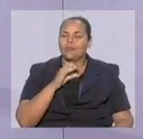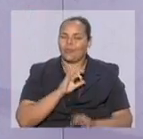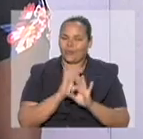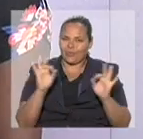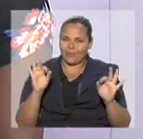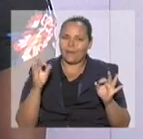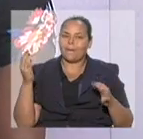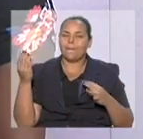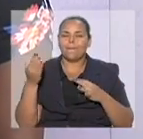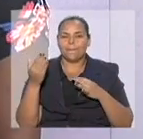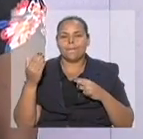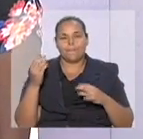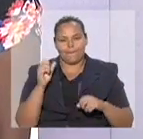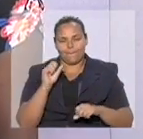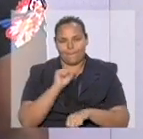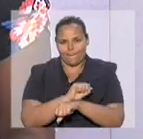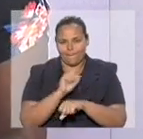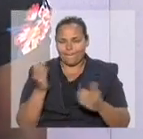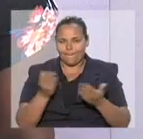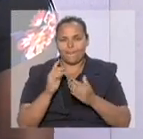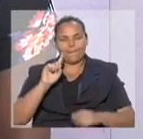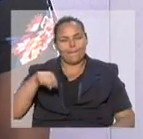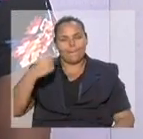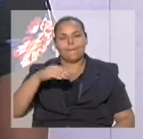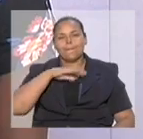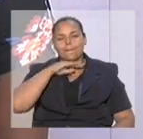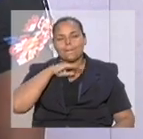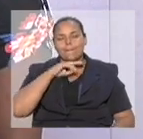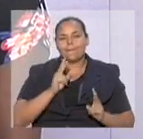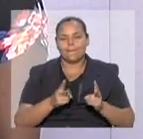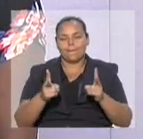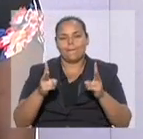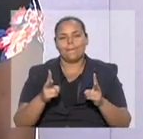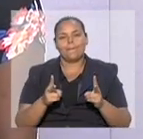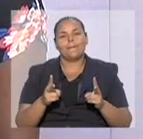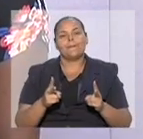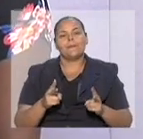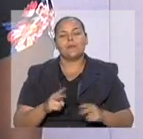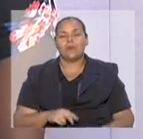precoce. Tá ótimo. A gente vai ter que fazer uma pausa agora, mas daqui a pouquinho a gente continua com o nosso bate-papo.